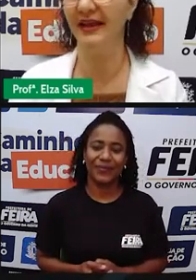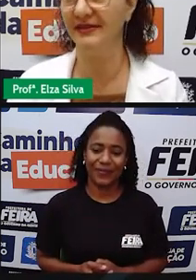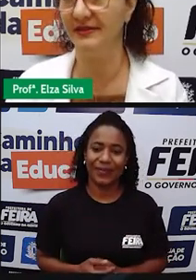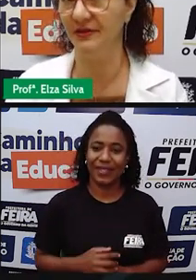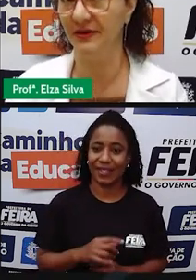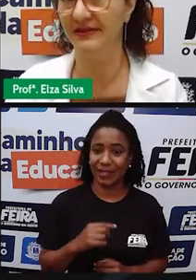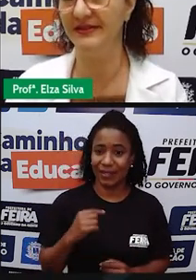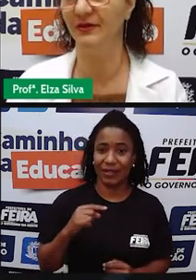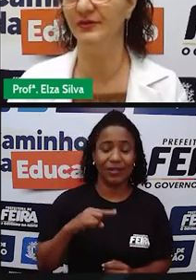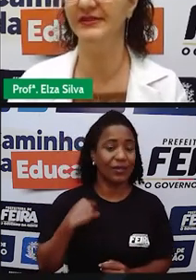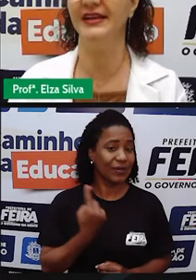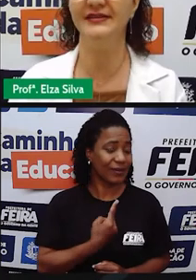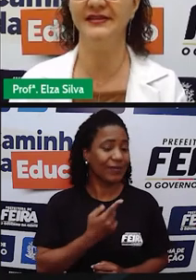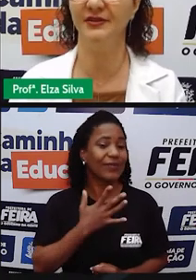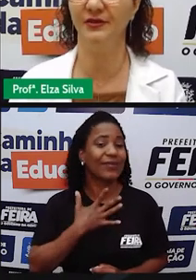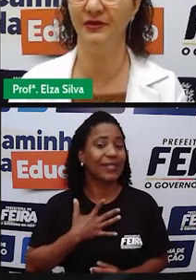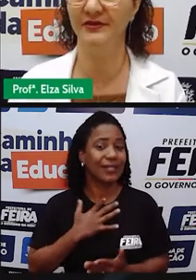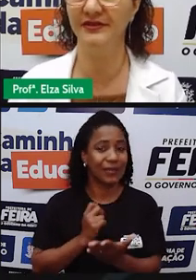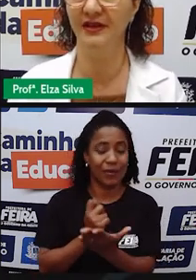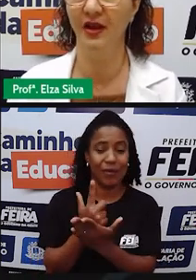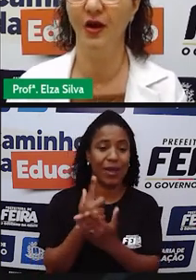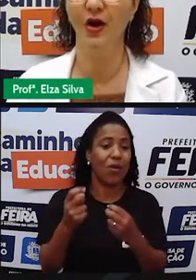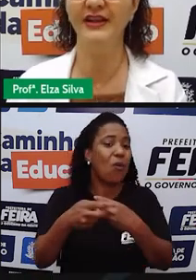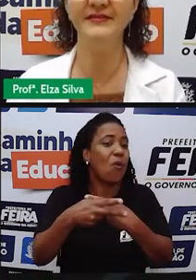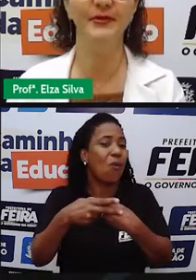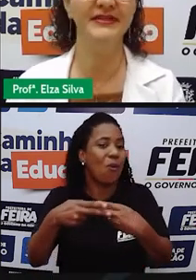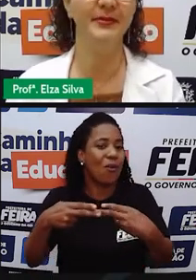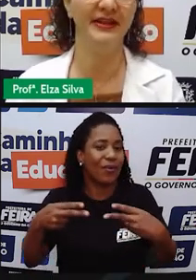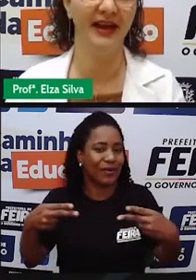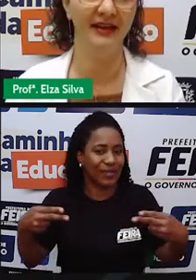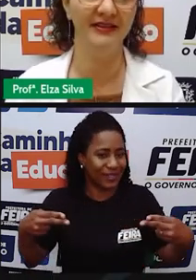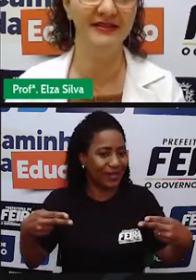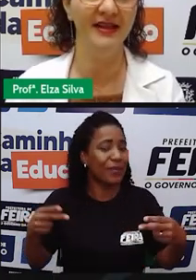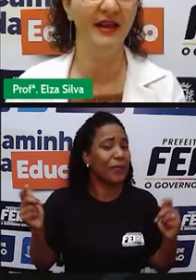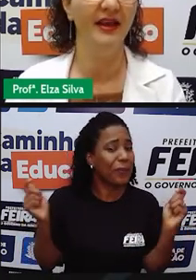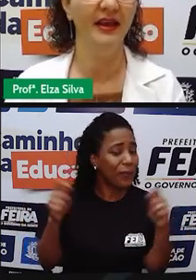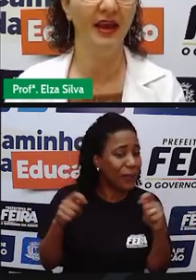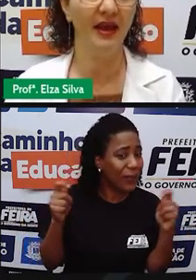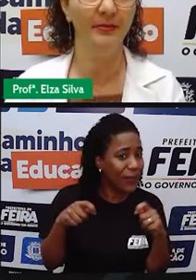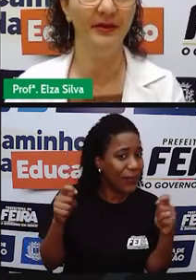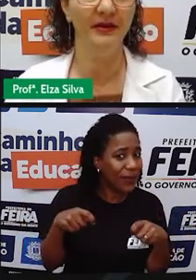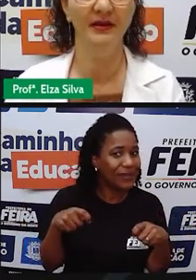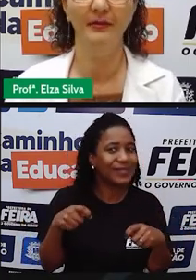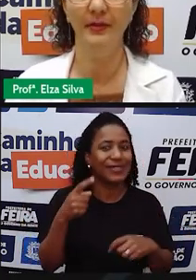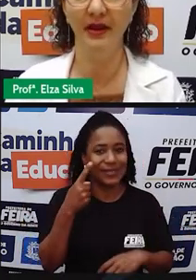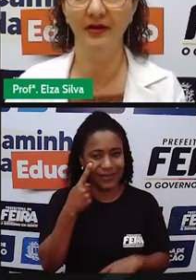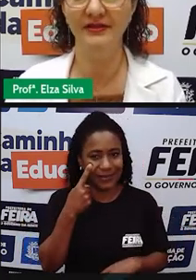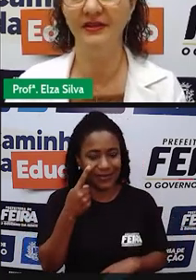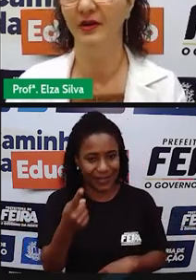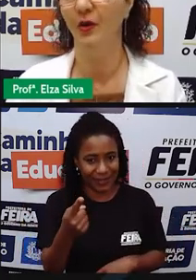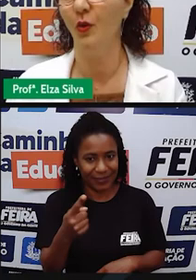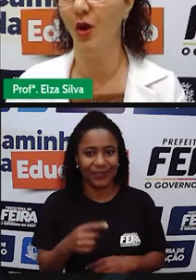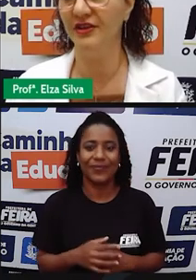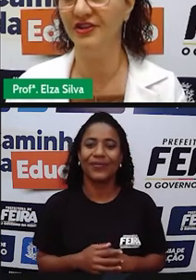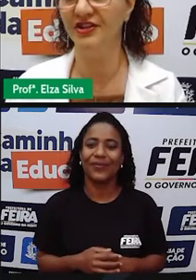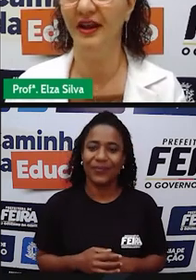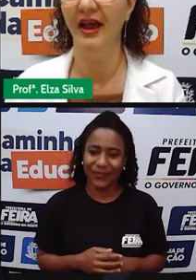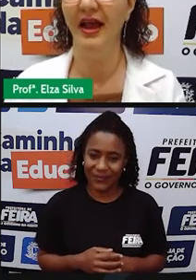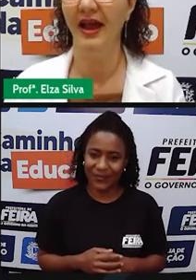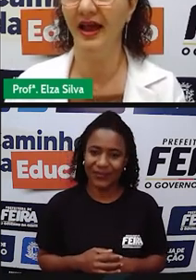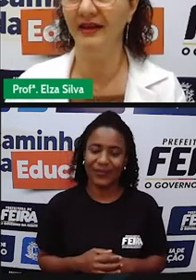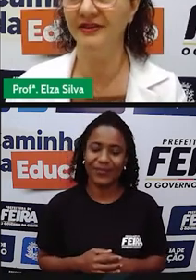alguns accessories, os acessórios, olha as possibilidades: cap, belt,